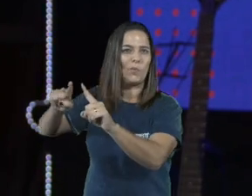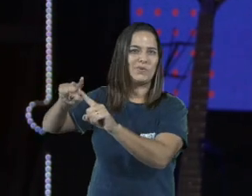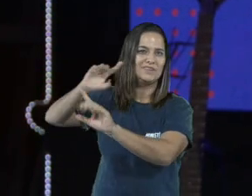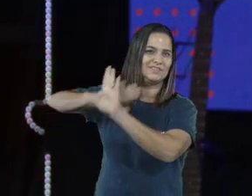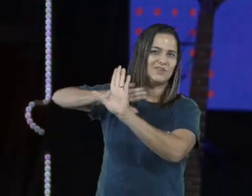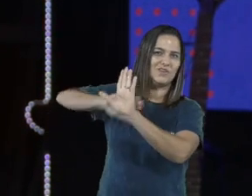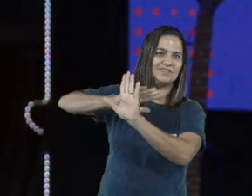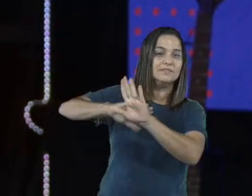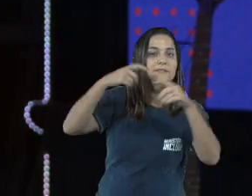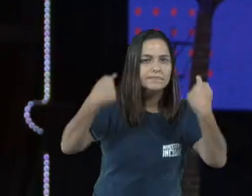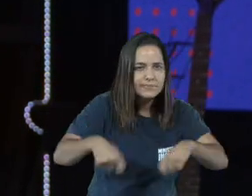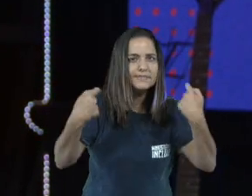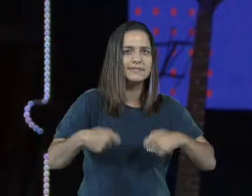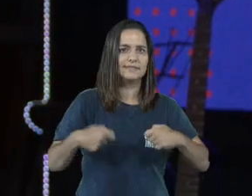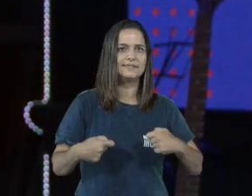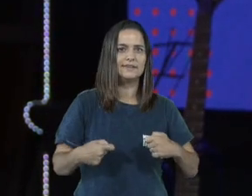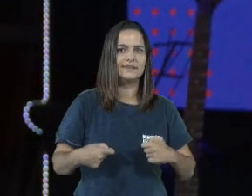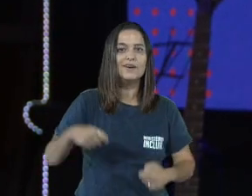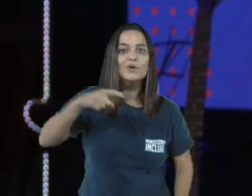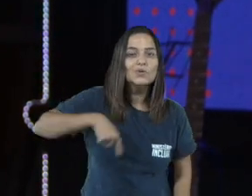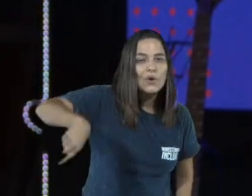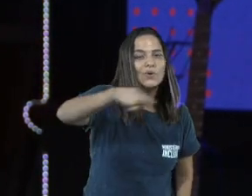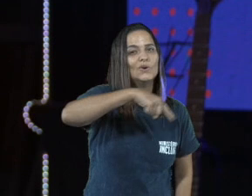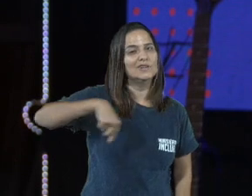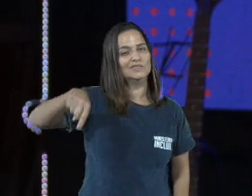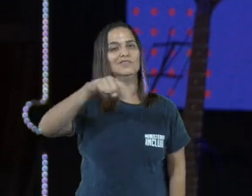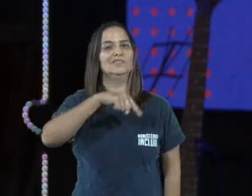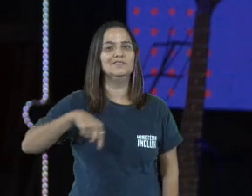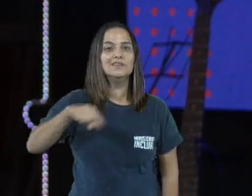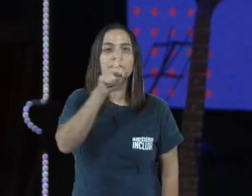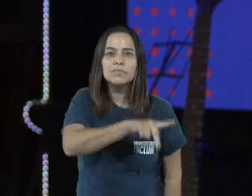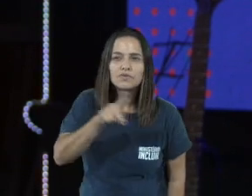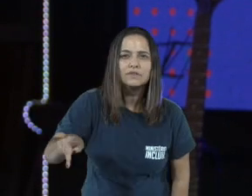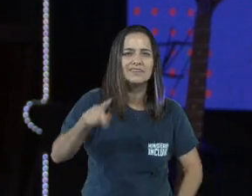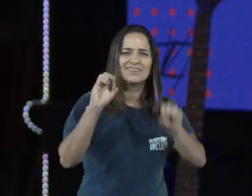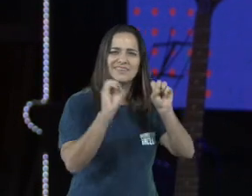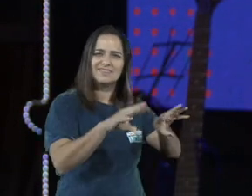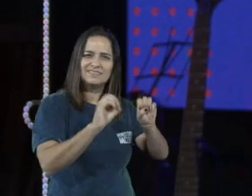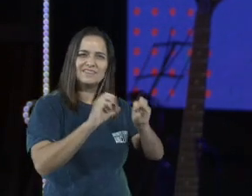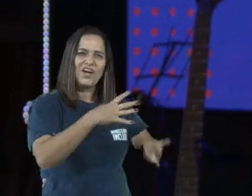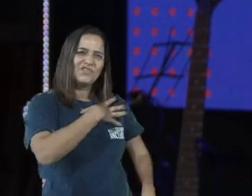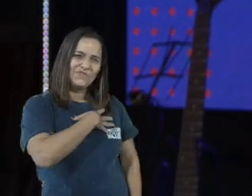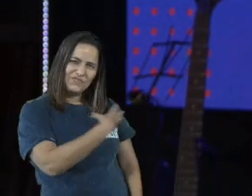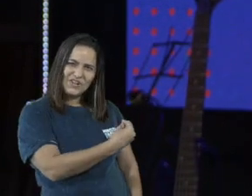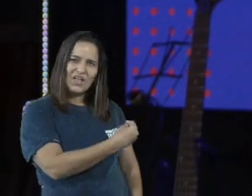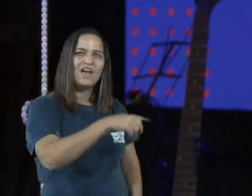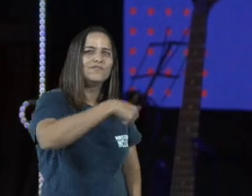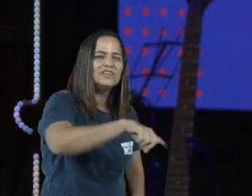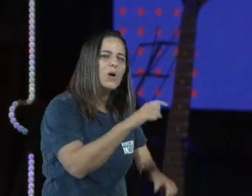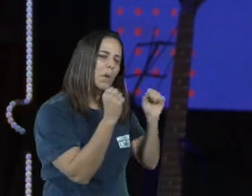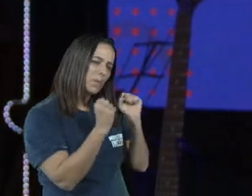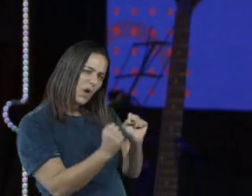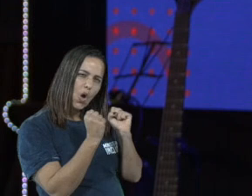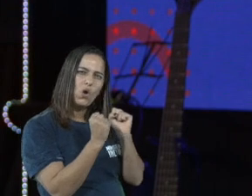para o seu filho o que não vai definir o que queria não se ele é binário não binário sei lá